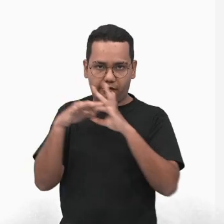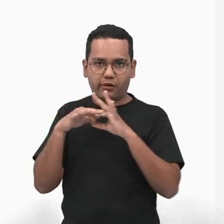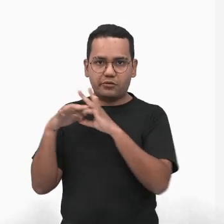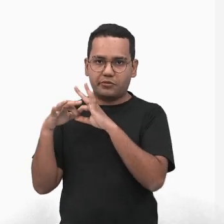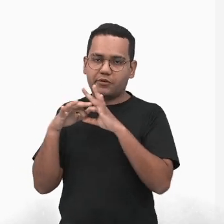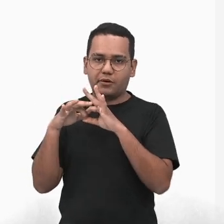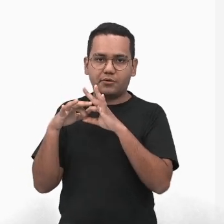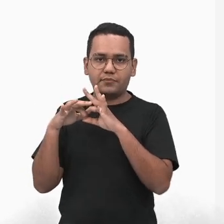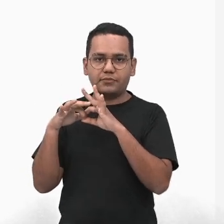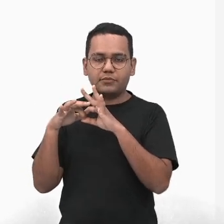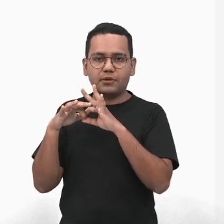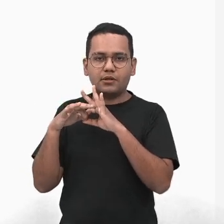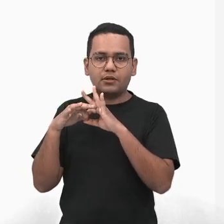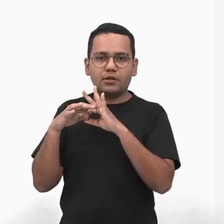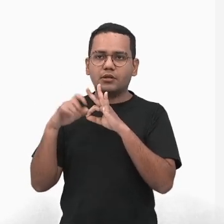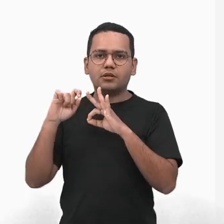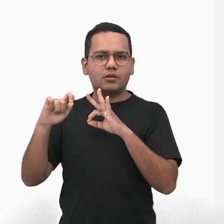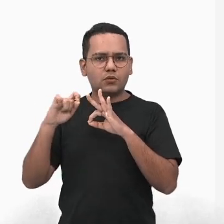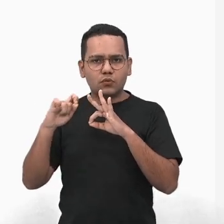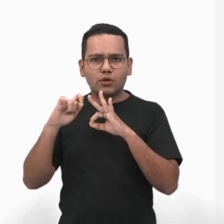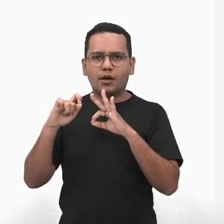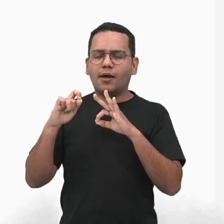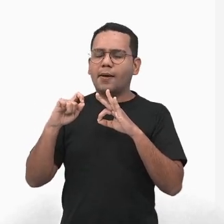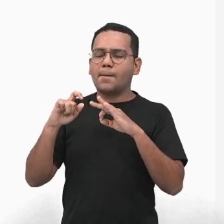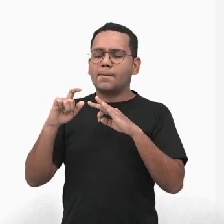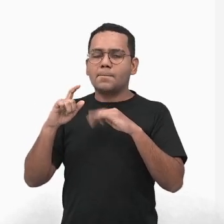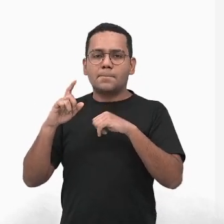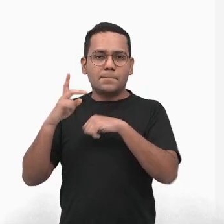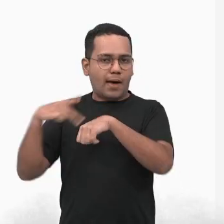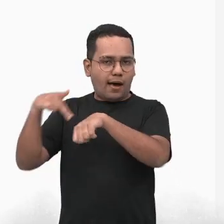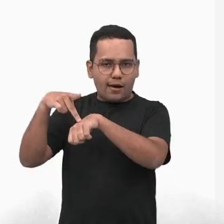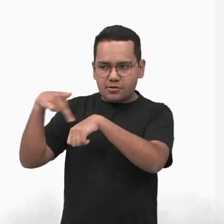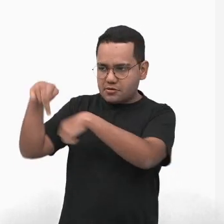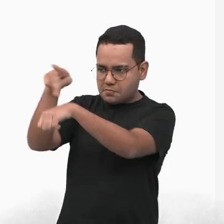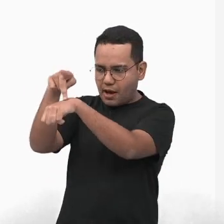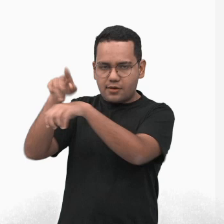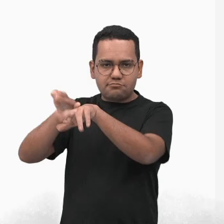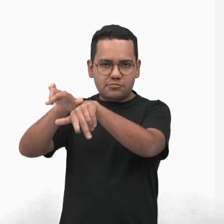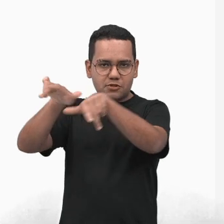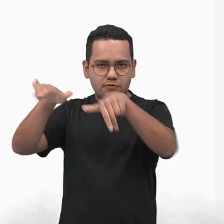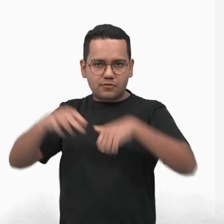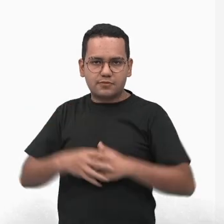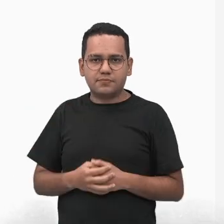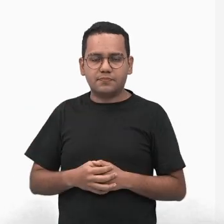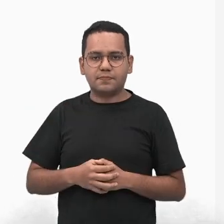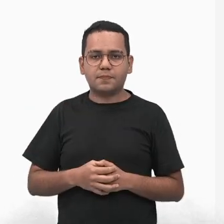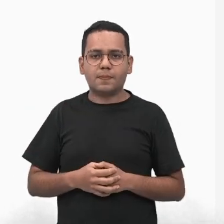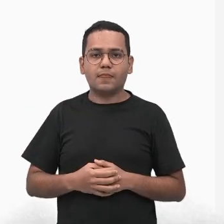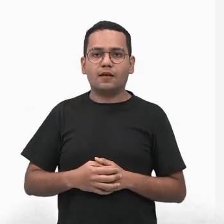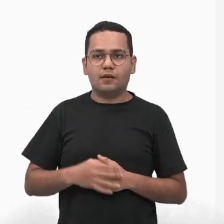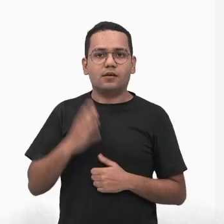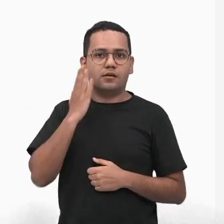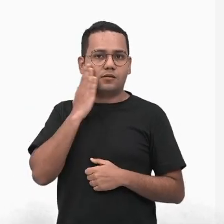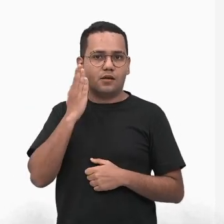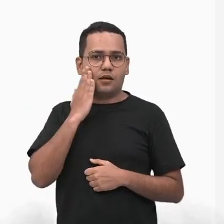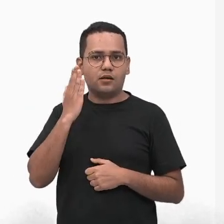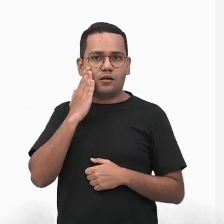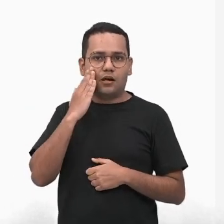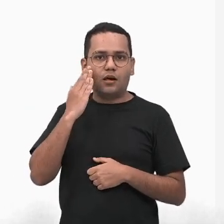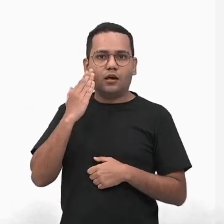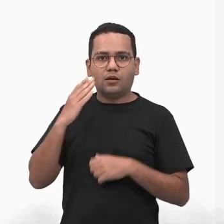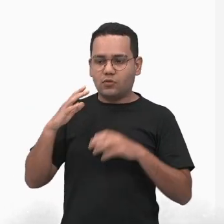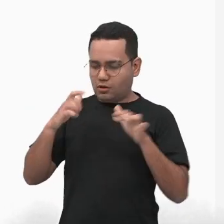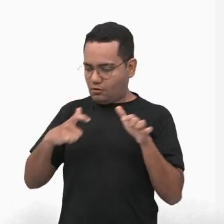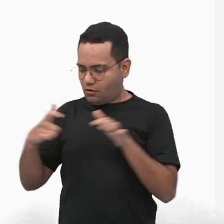território, criando grandes países, a gente vê então que nasceu a noção de